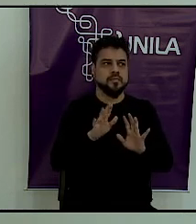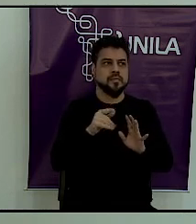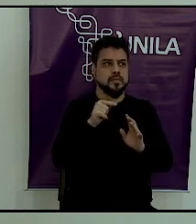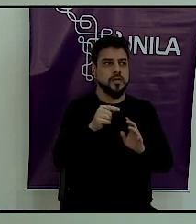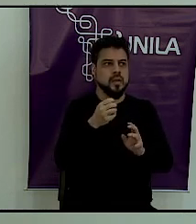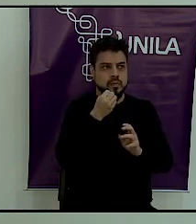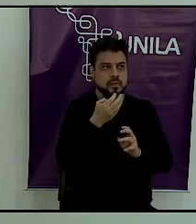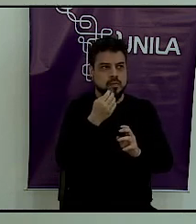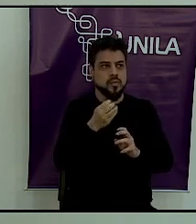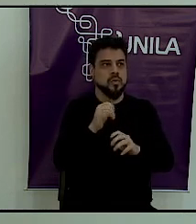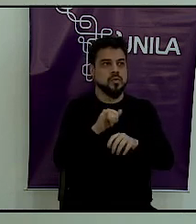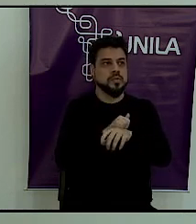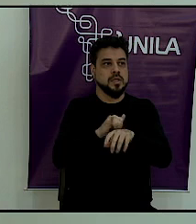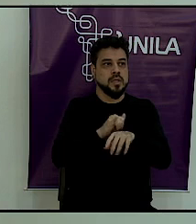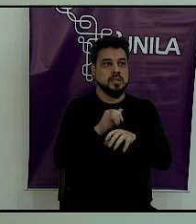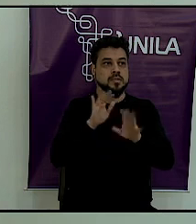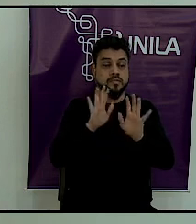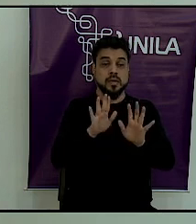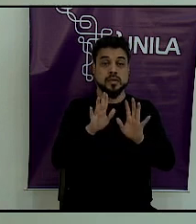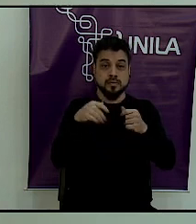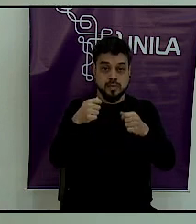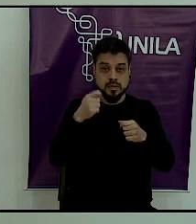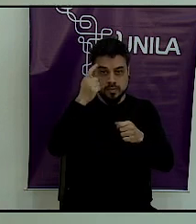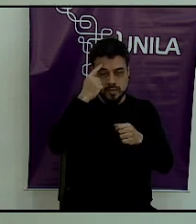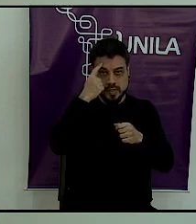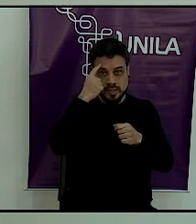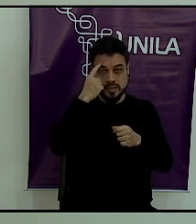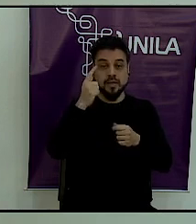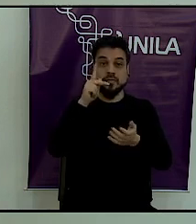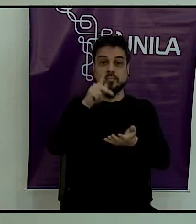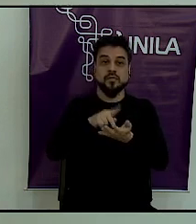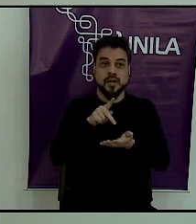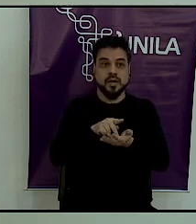das estratégias, mas é preciso recuperar e dar